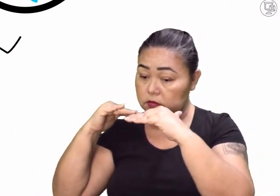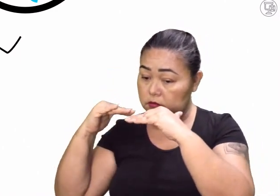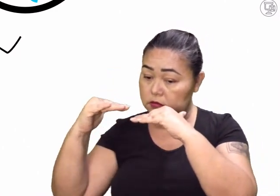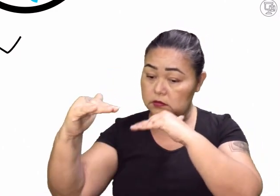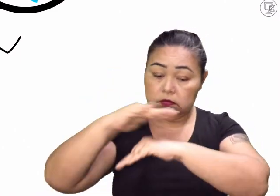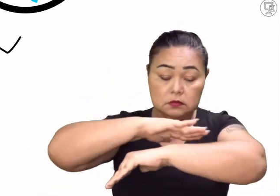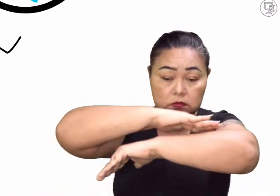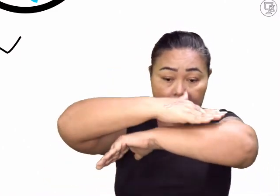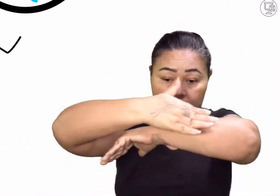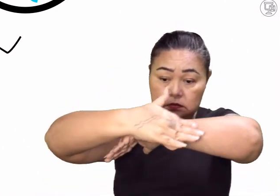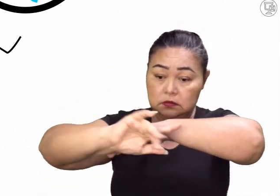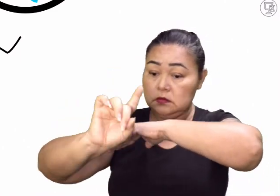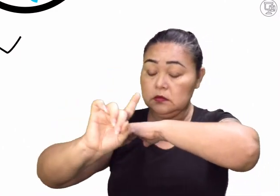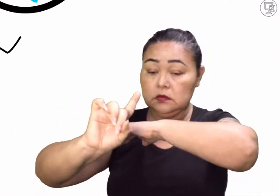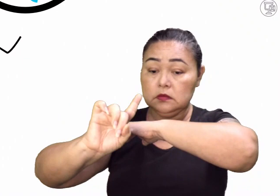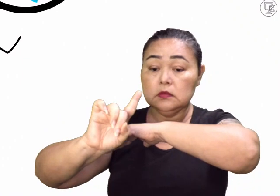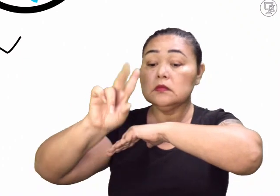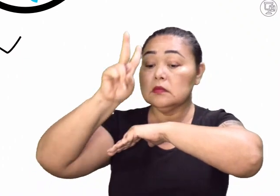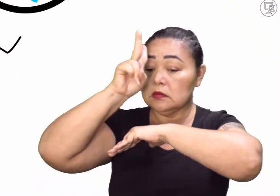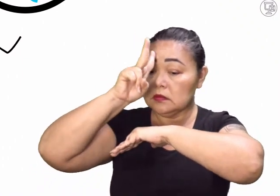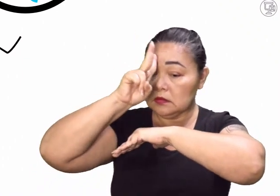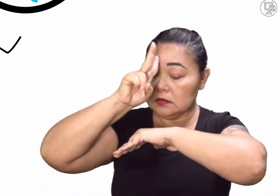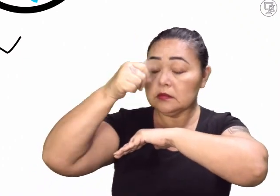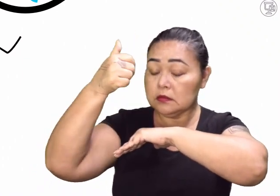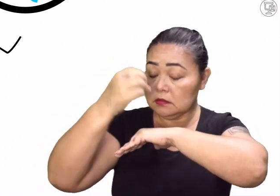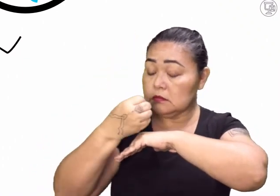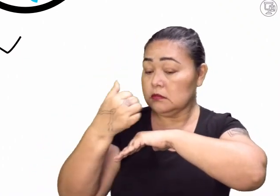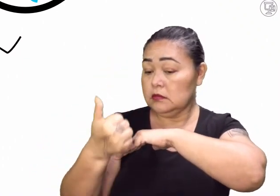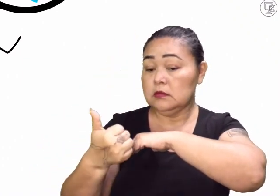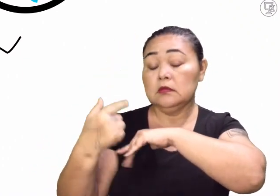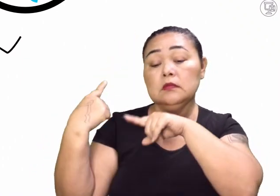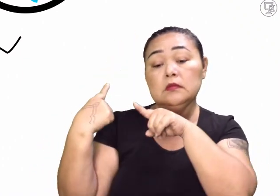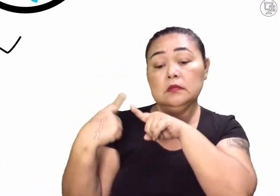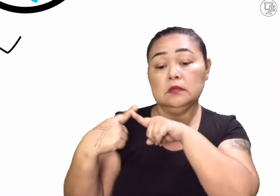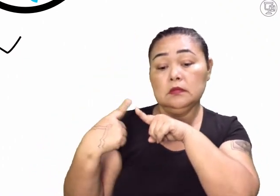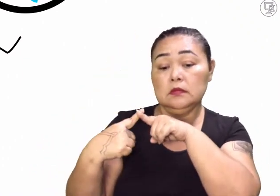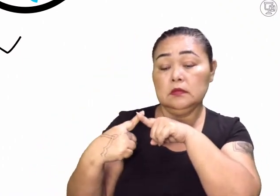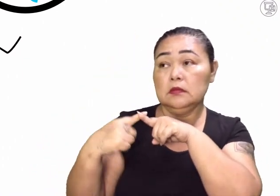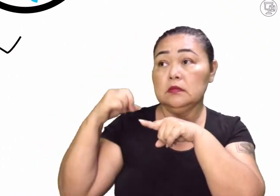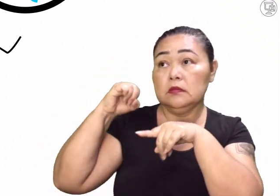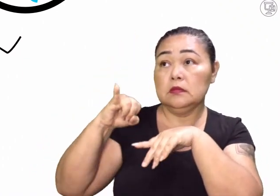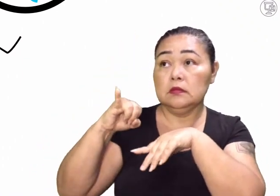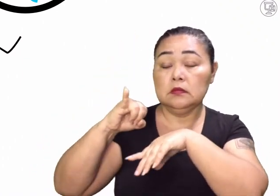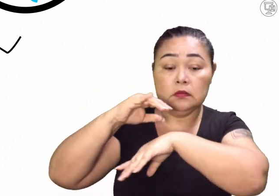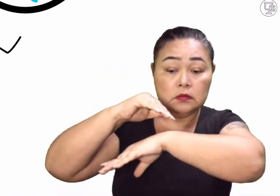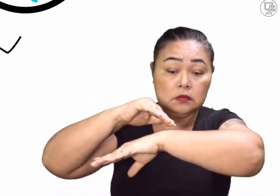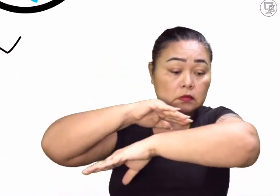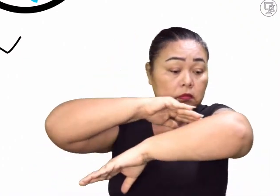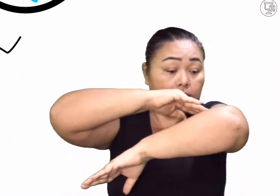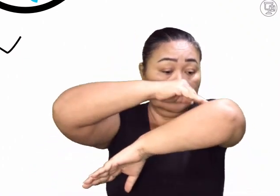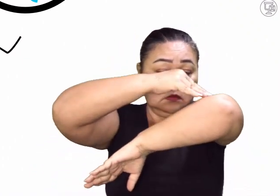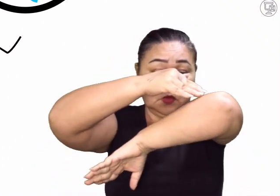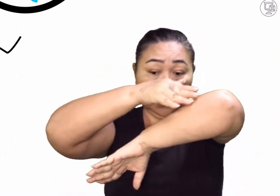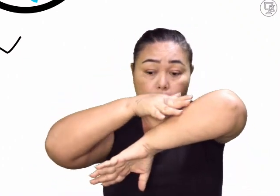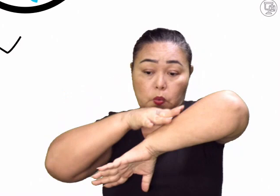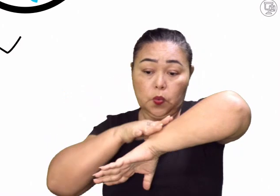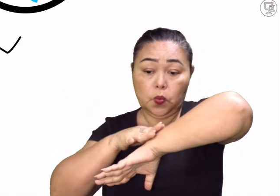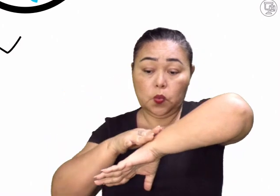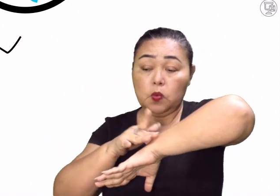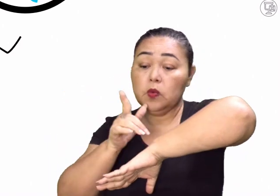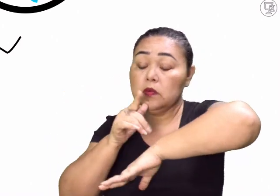É isso, Rogério? Exato. Bem lembrado ou não? Bem lembrado, professor. Bem lembrado, porque se isso é um alto curso, agora, Rogério,